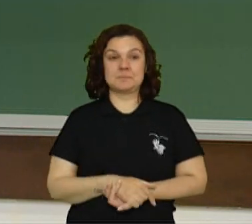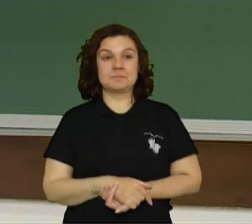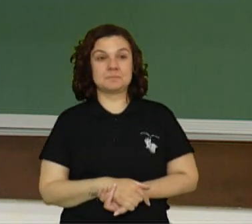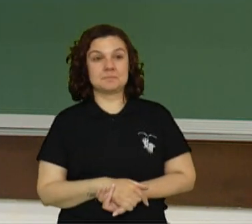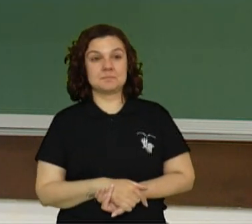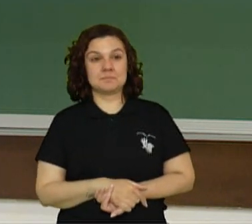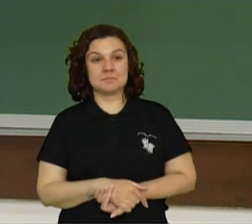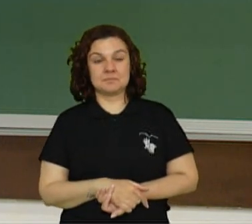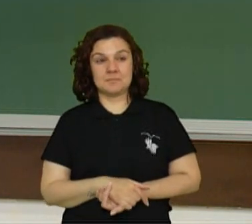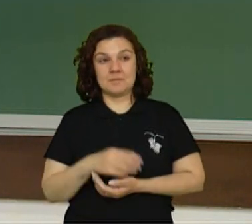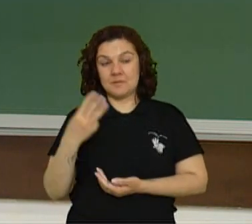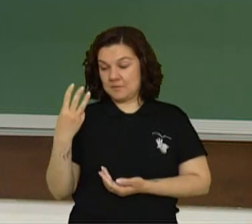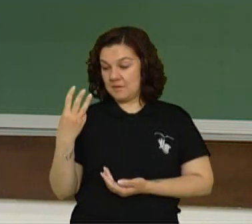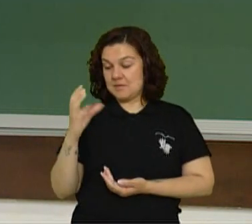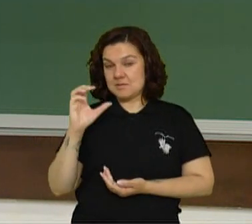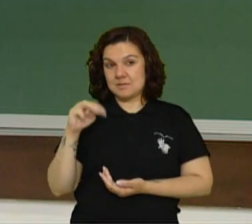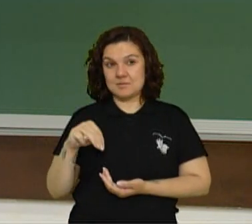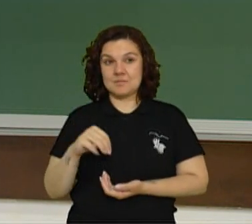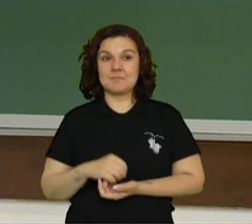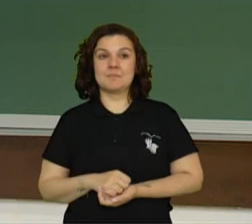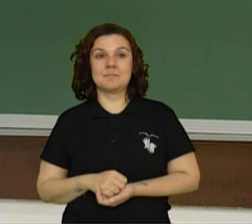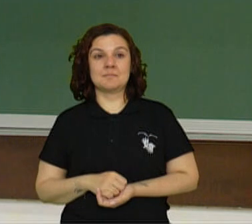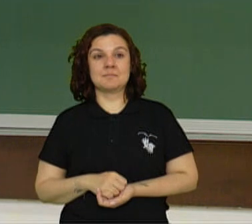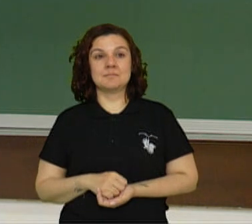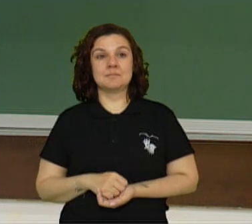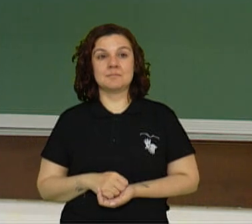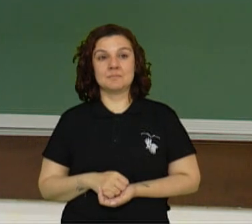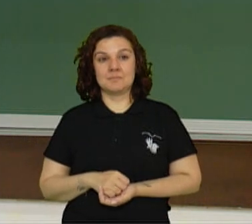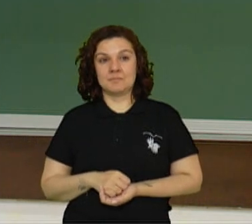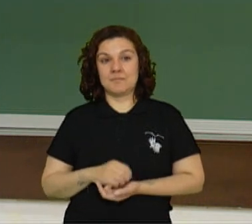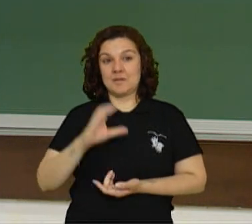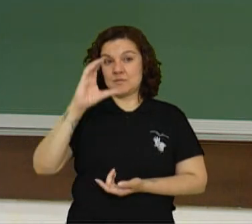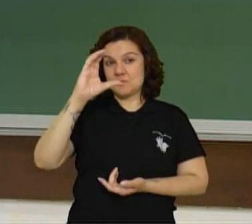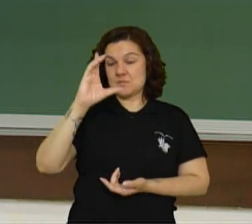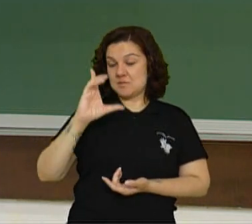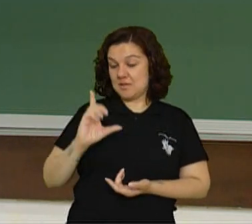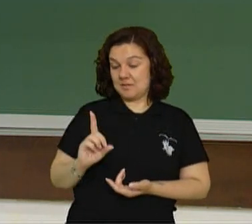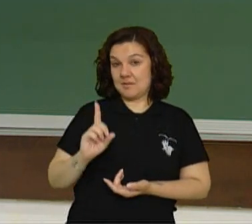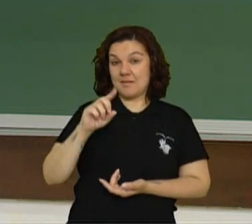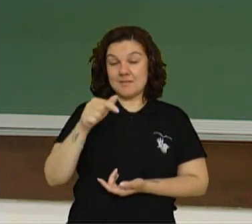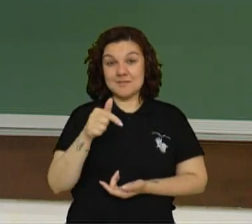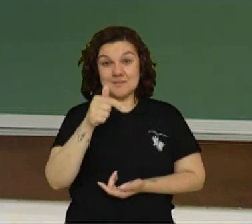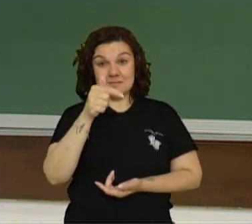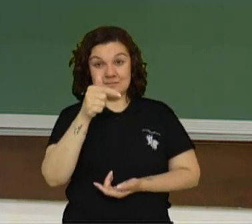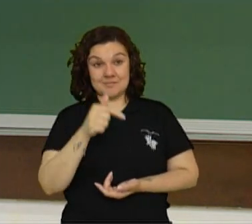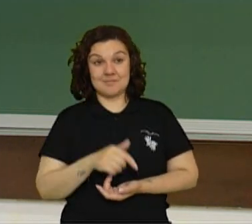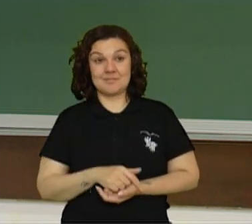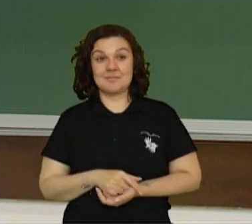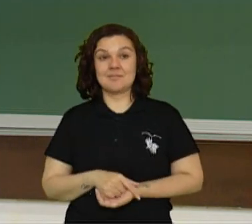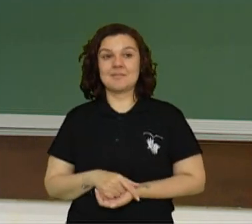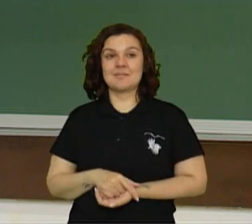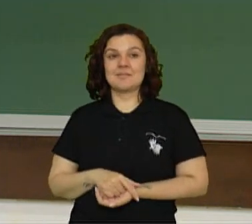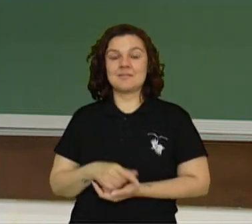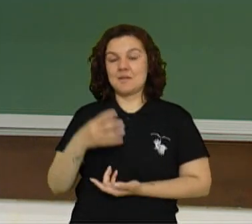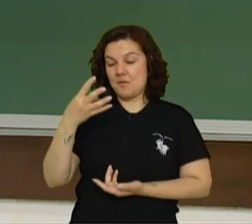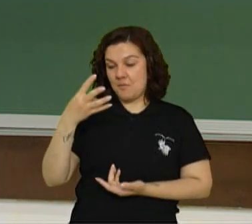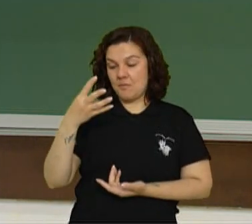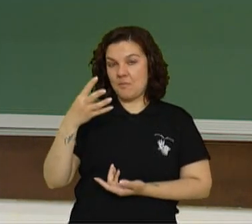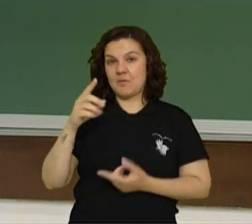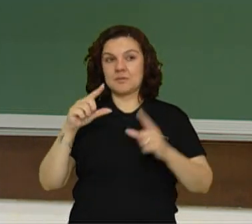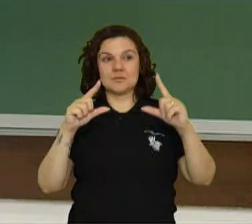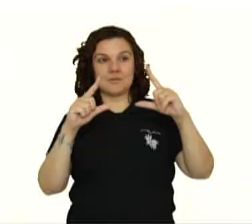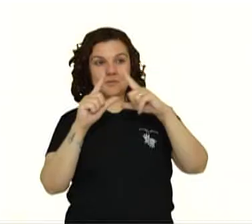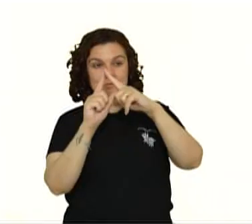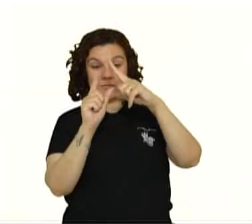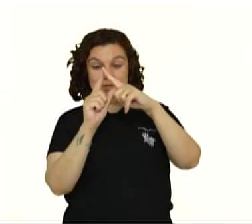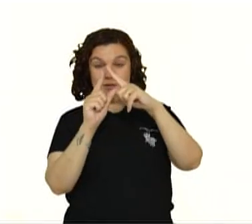para cá, eu tenho 3 centímetros aqui. Só que do C até o D eram 7 centímetros. Então, sobrou 4 para colocar no